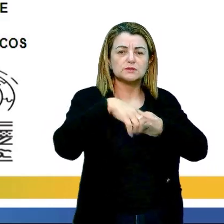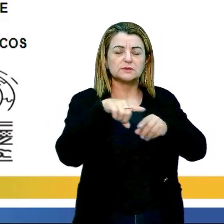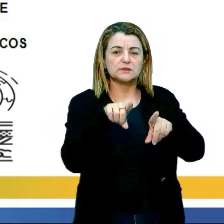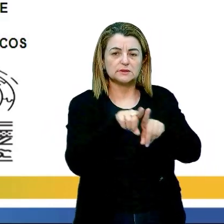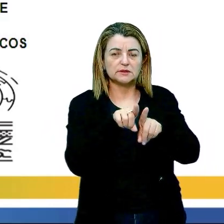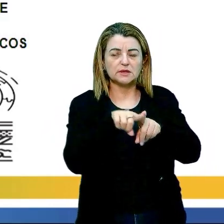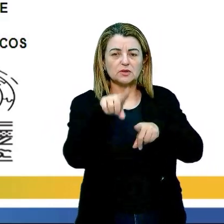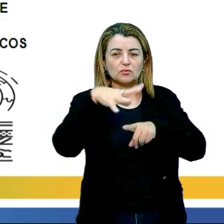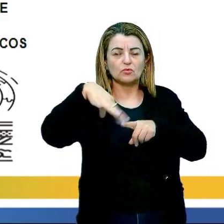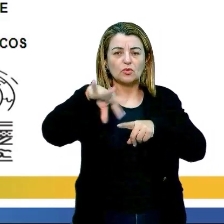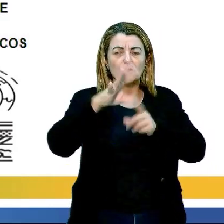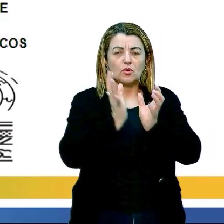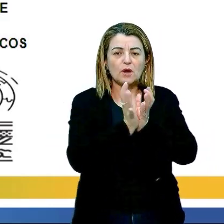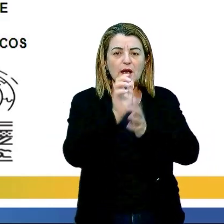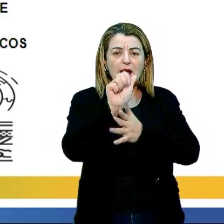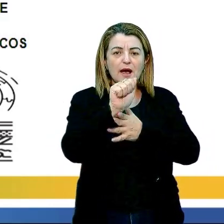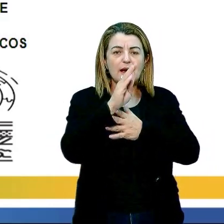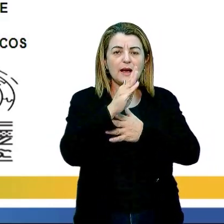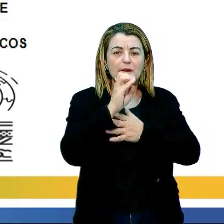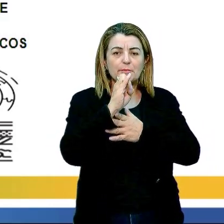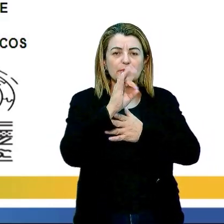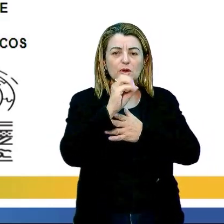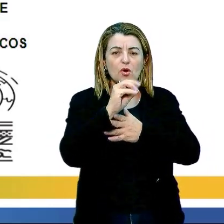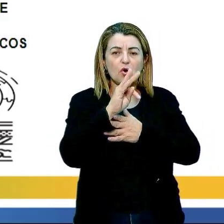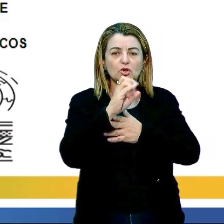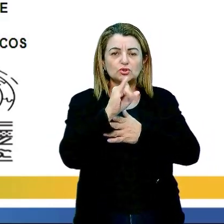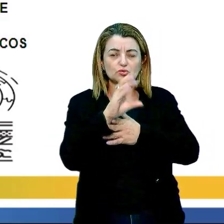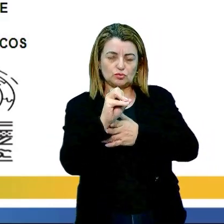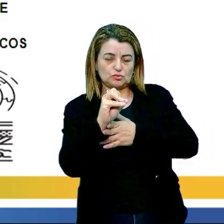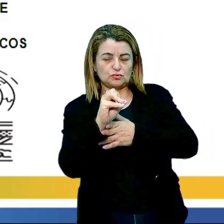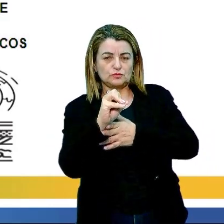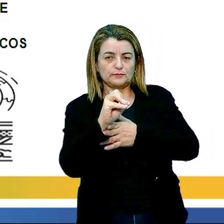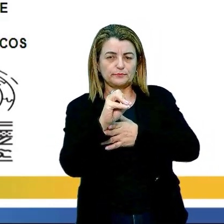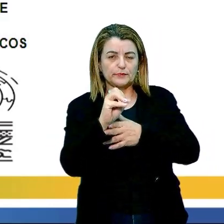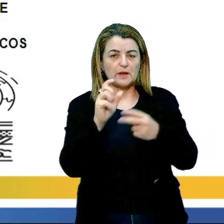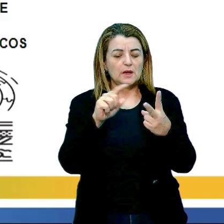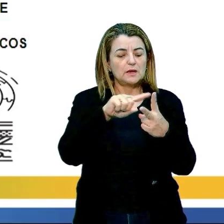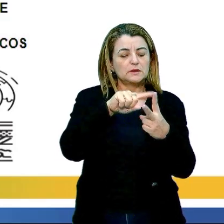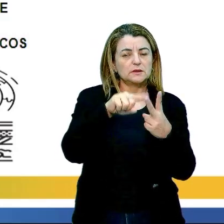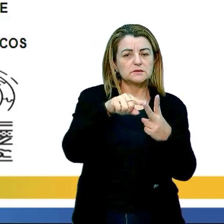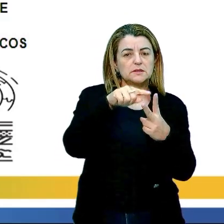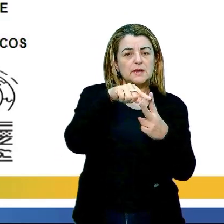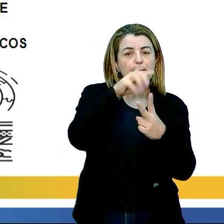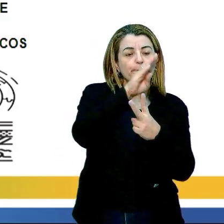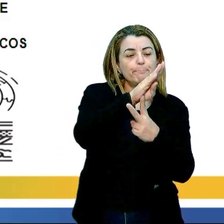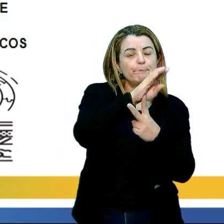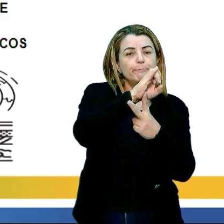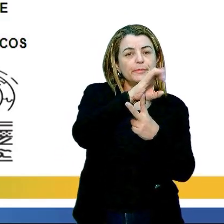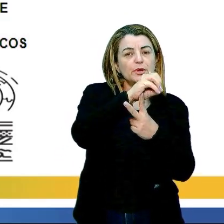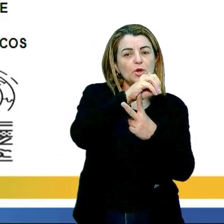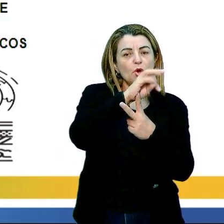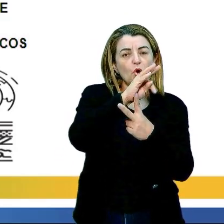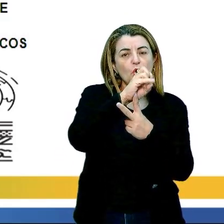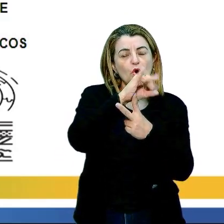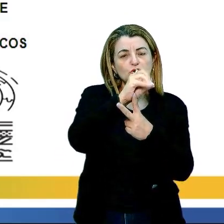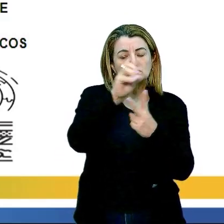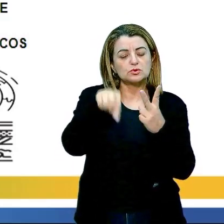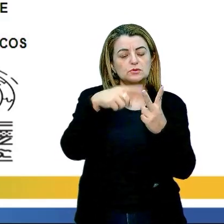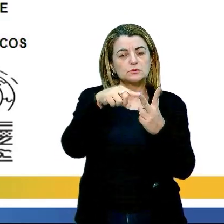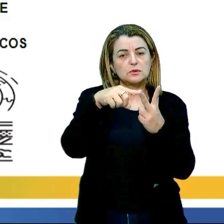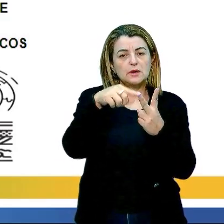abiótico. Ao conjunto de comunidade, fatores bióticos, mais fatores abióticos, nós chamamos